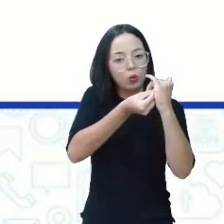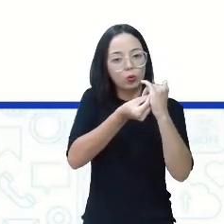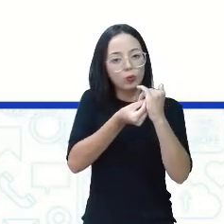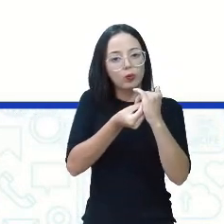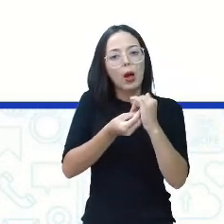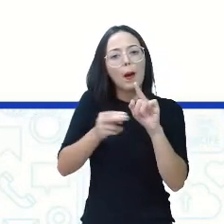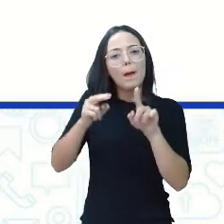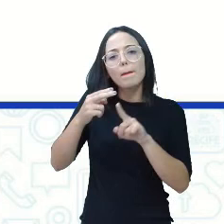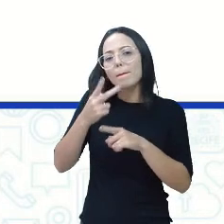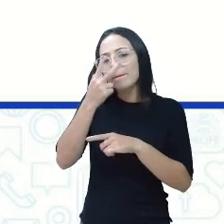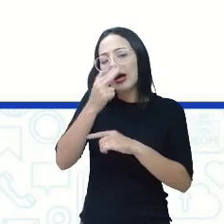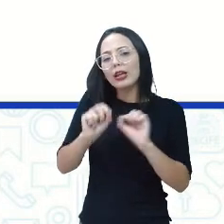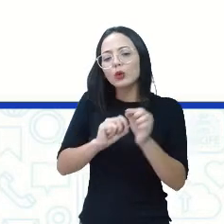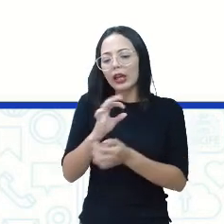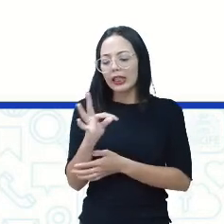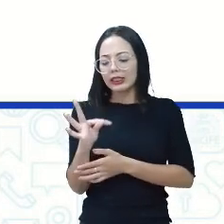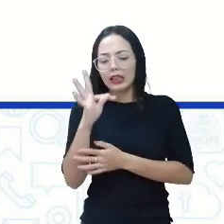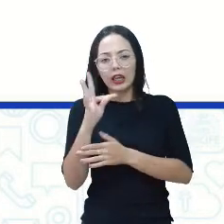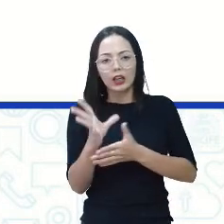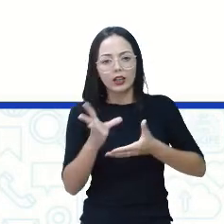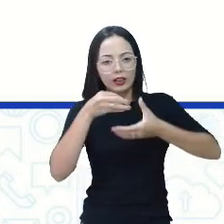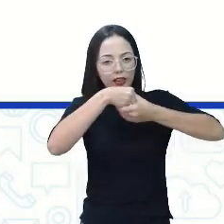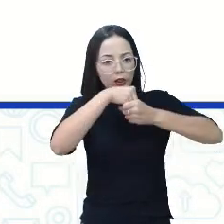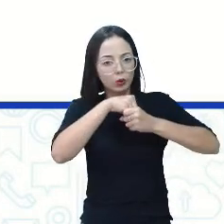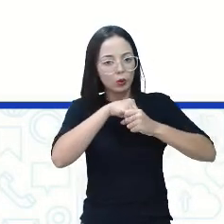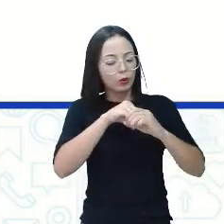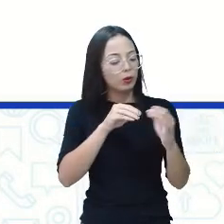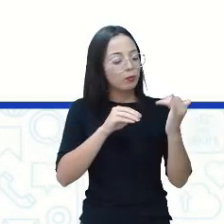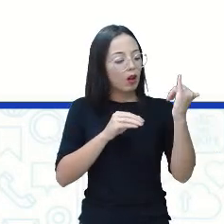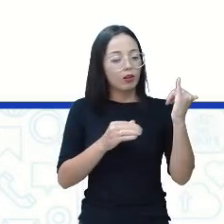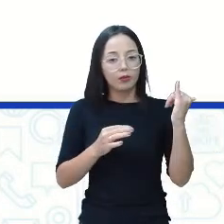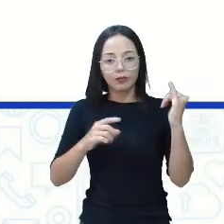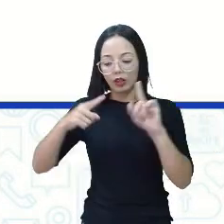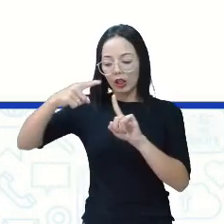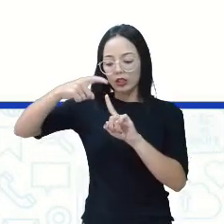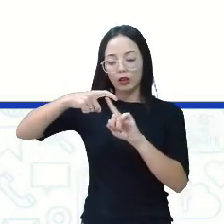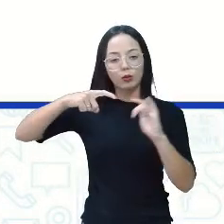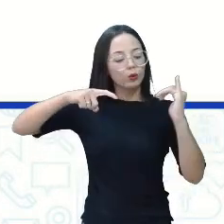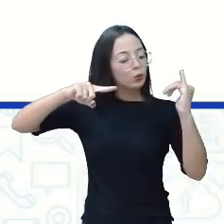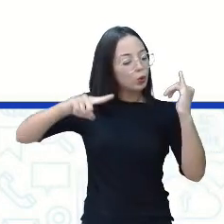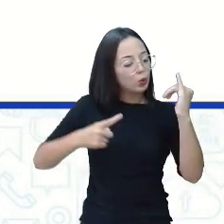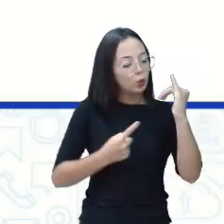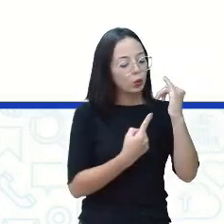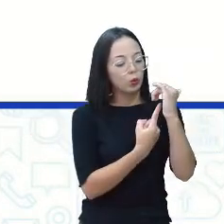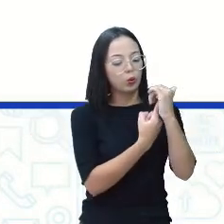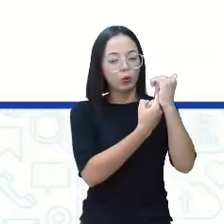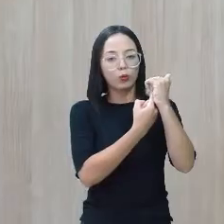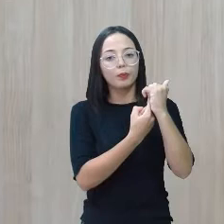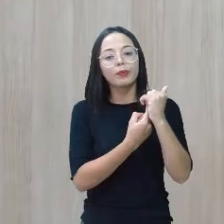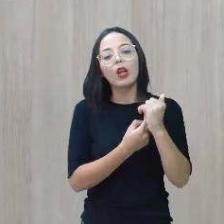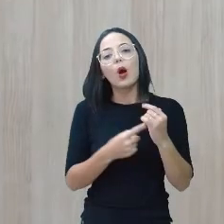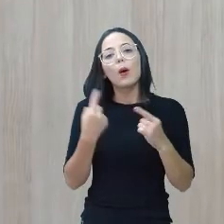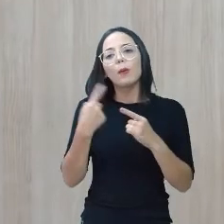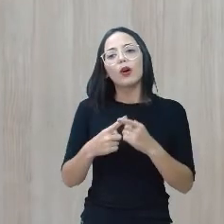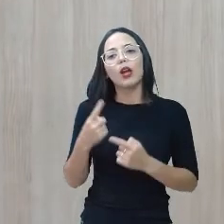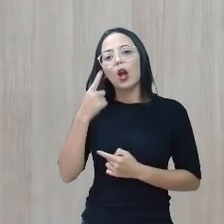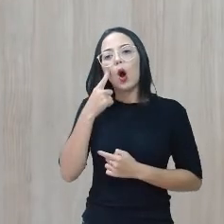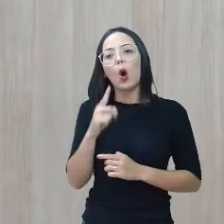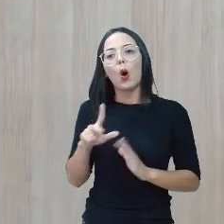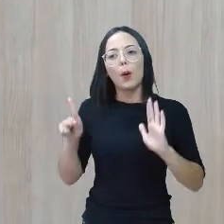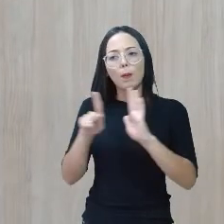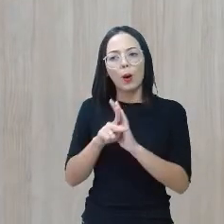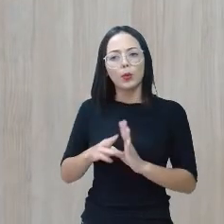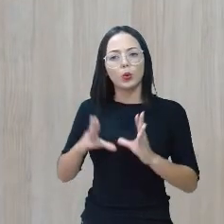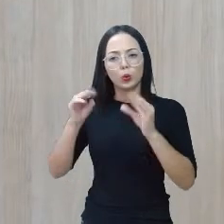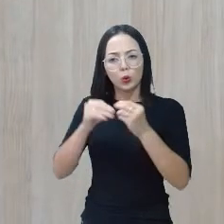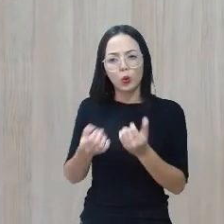T, inserido no útero para atuar como contraceptivo. Vamos ver a seguir que nem todos os DIUs eles têm